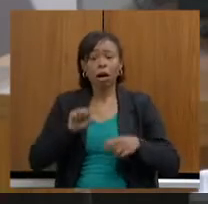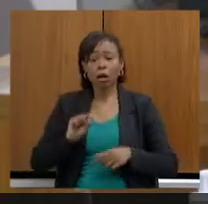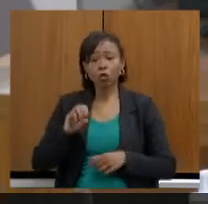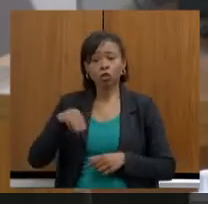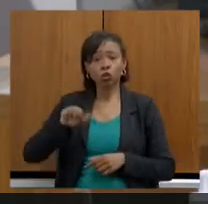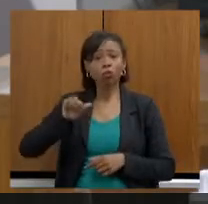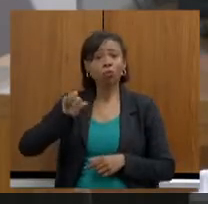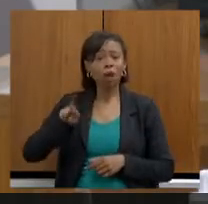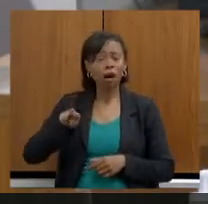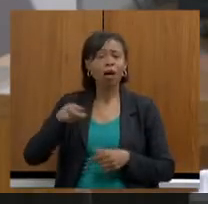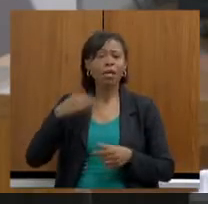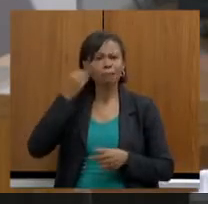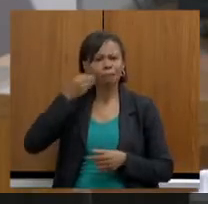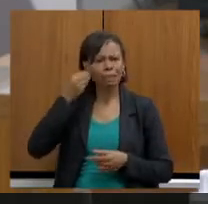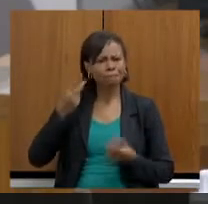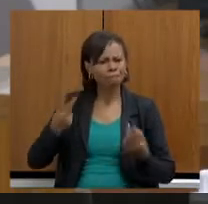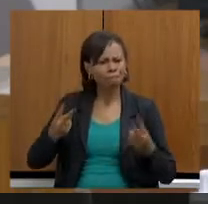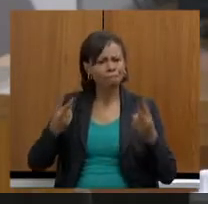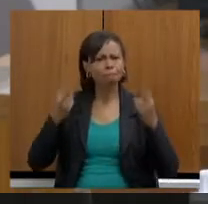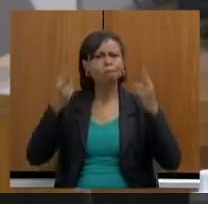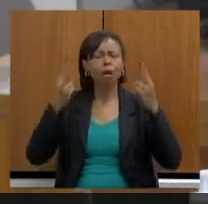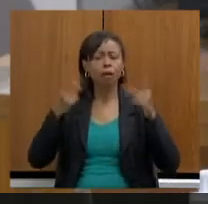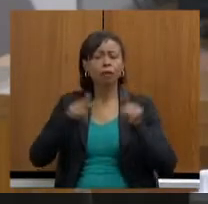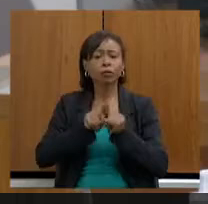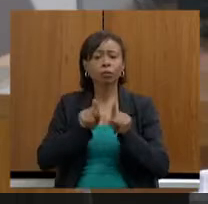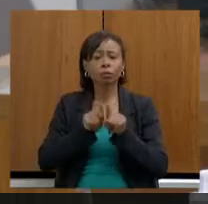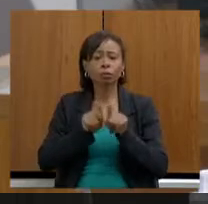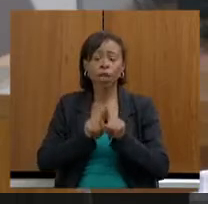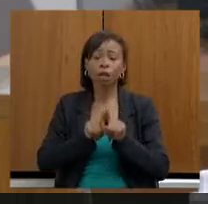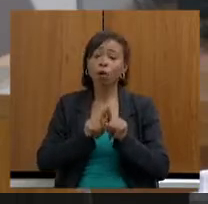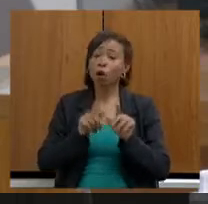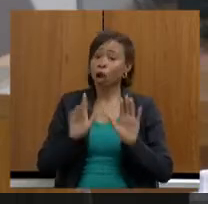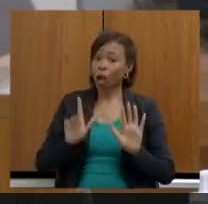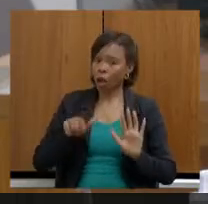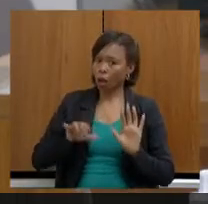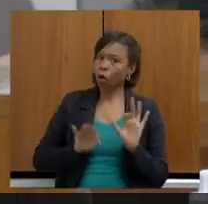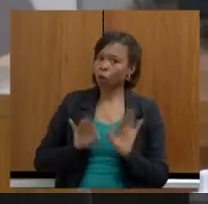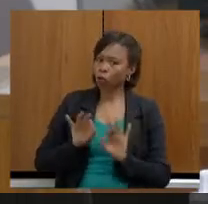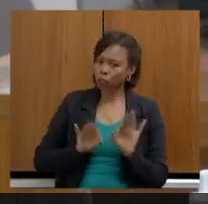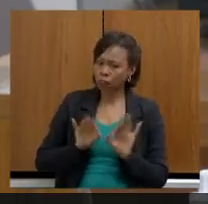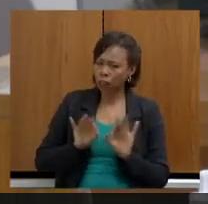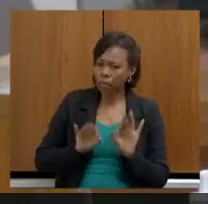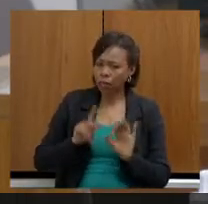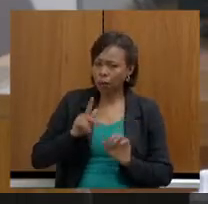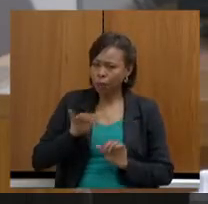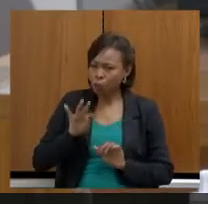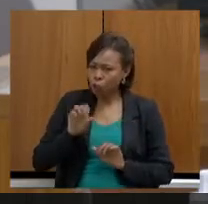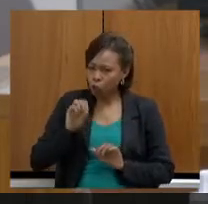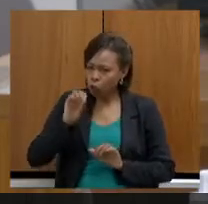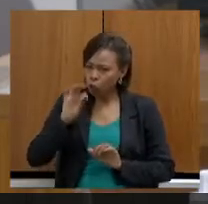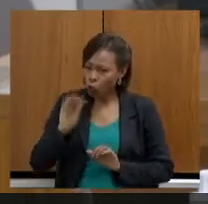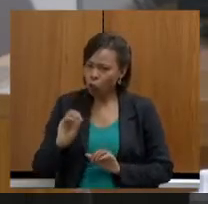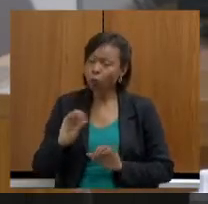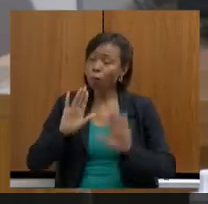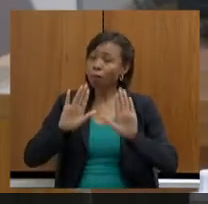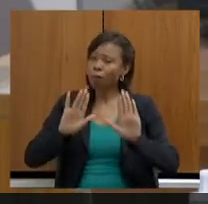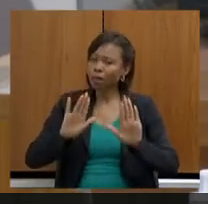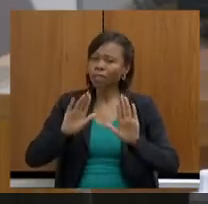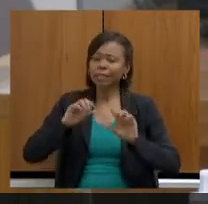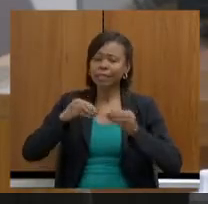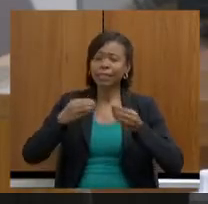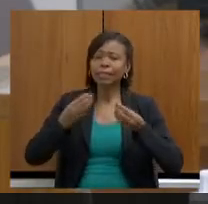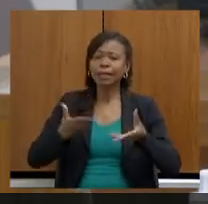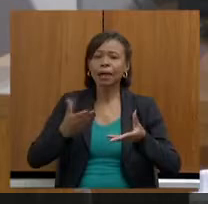sucesso aplicadas com muita cautela no projeto piloto mas dando oportunidade oportunidade